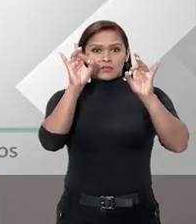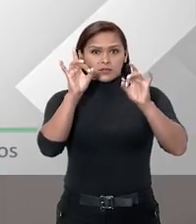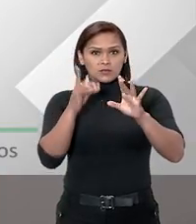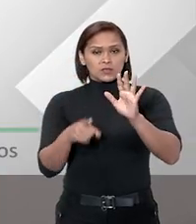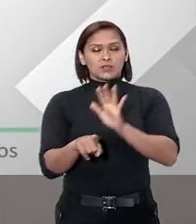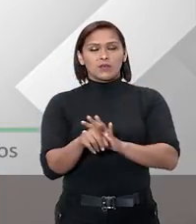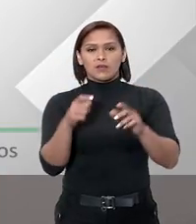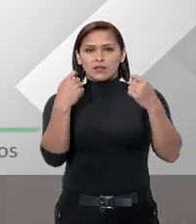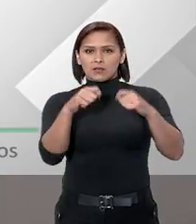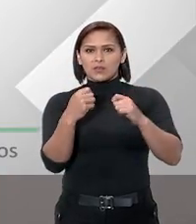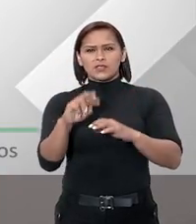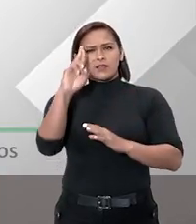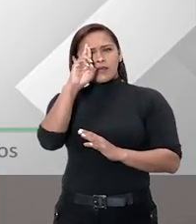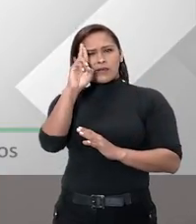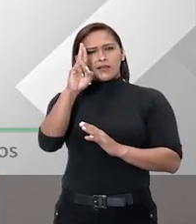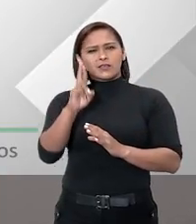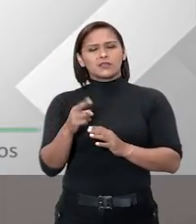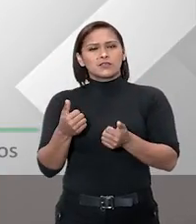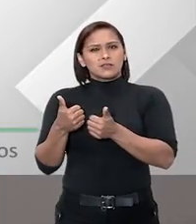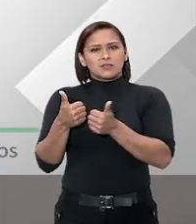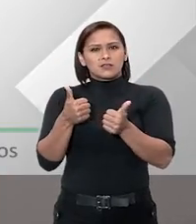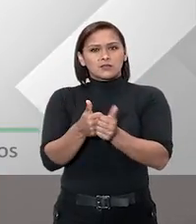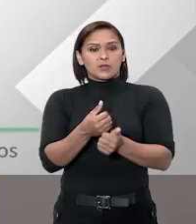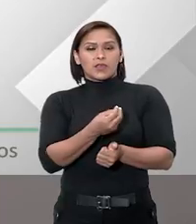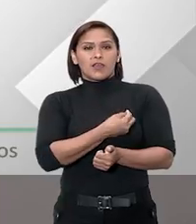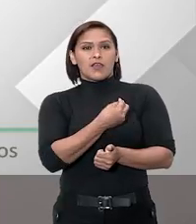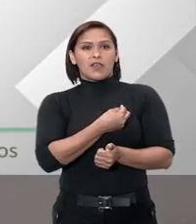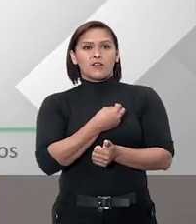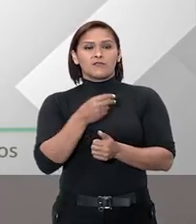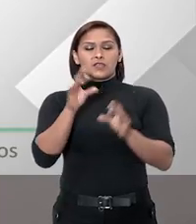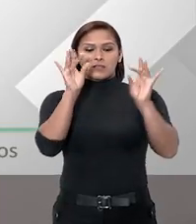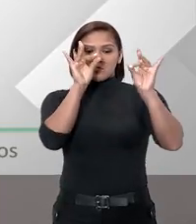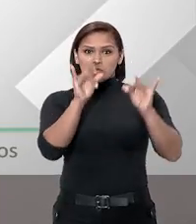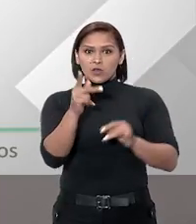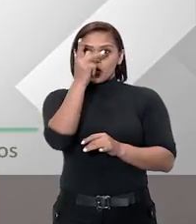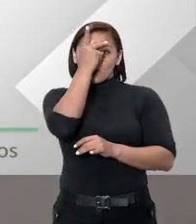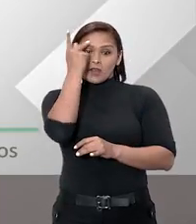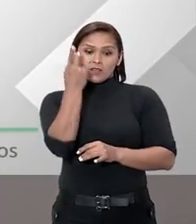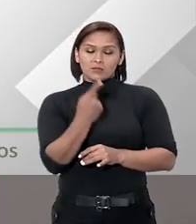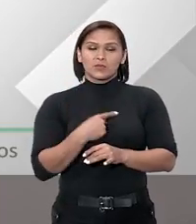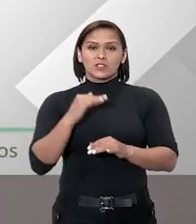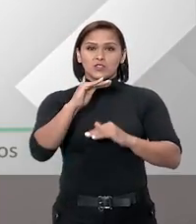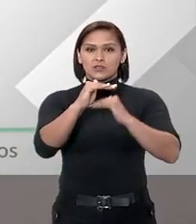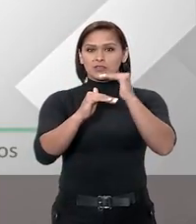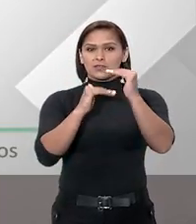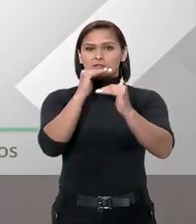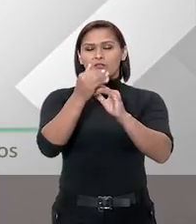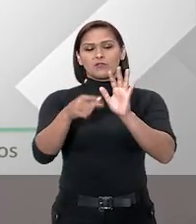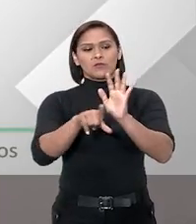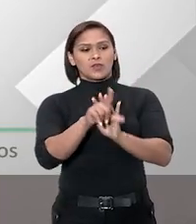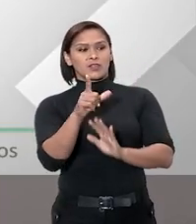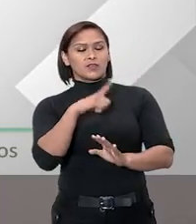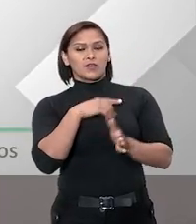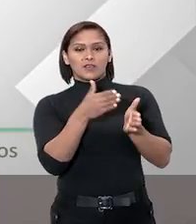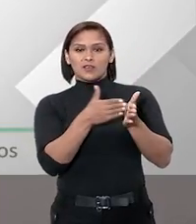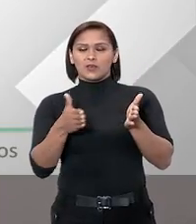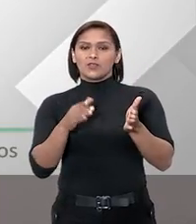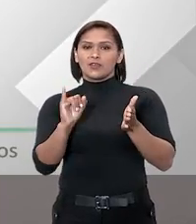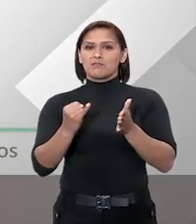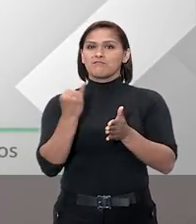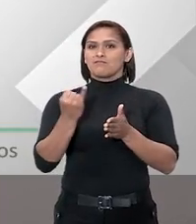é necessário respeitar a sua condição aí peculiar de pessoa em desenvolvimento. Aqui o tempo